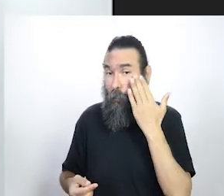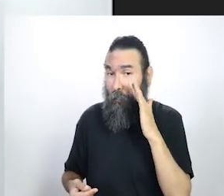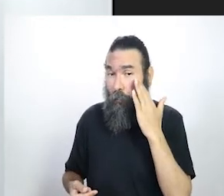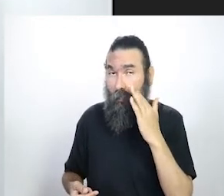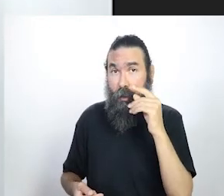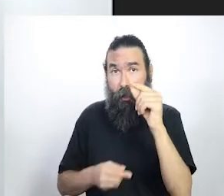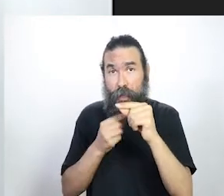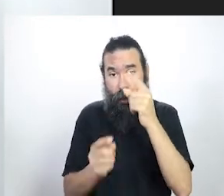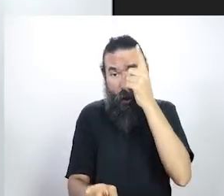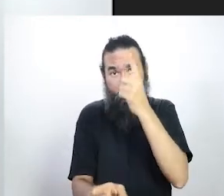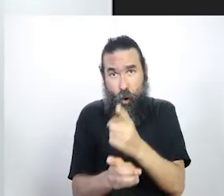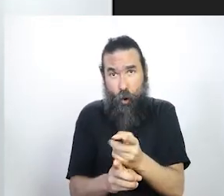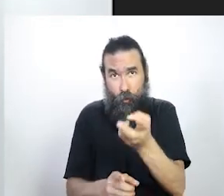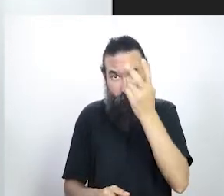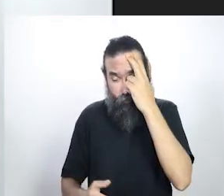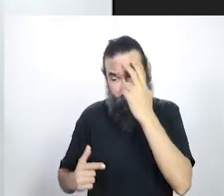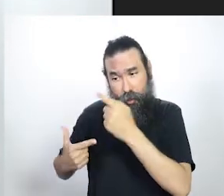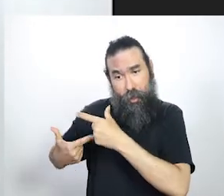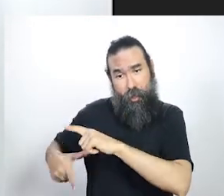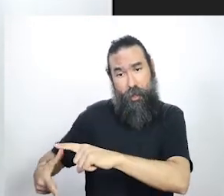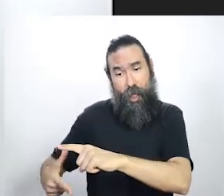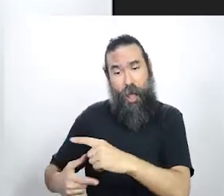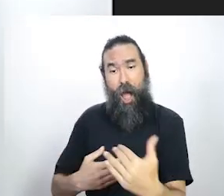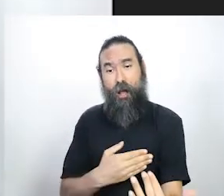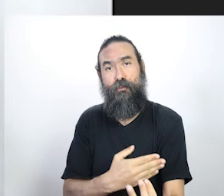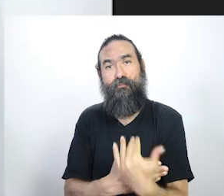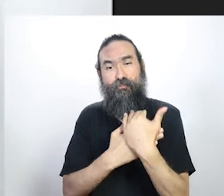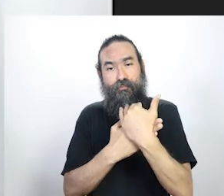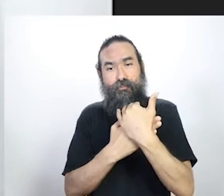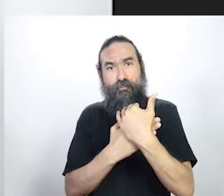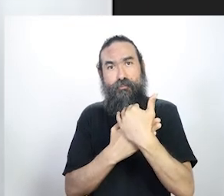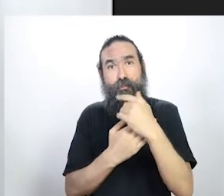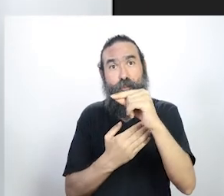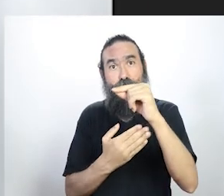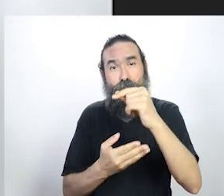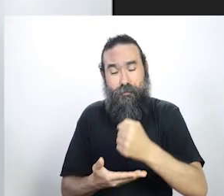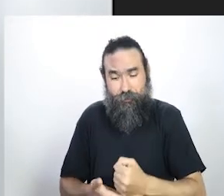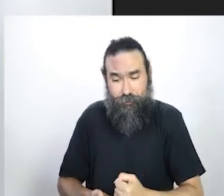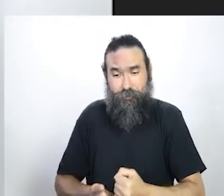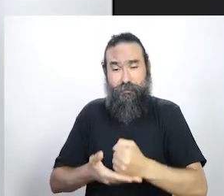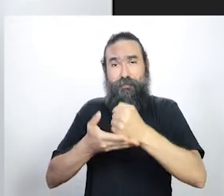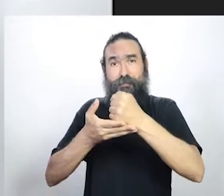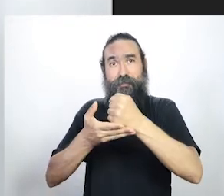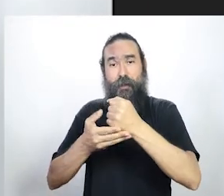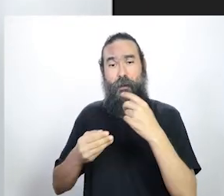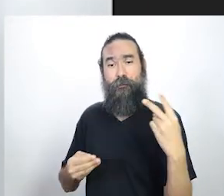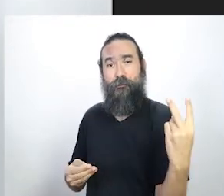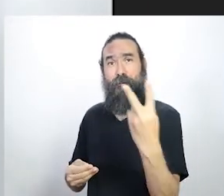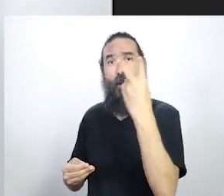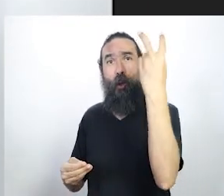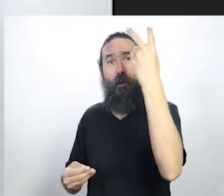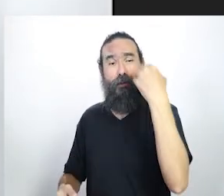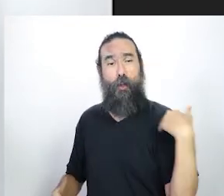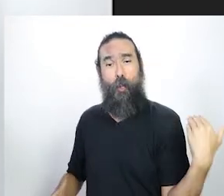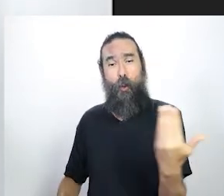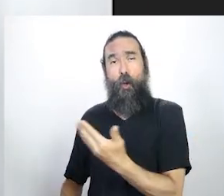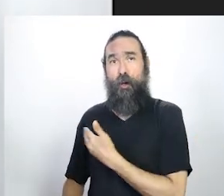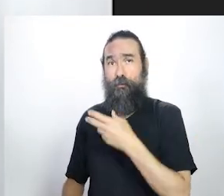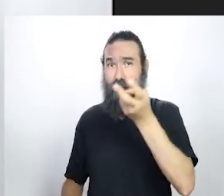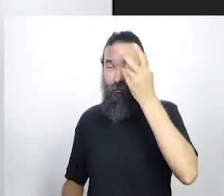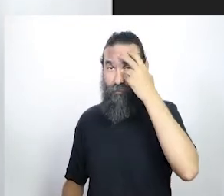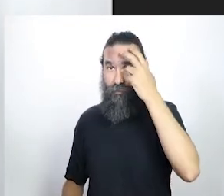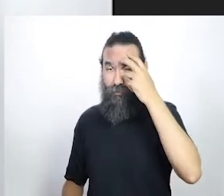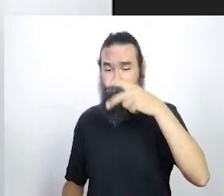Tradicionais trouxe essa visibilidade para o povo Kalunga. Quando você fala da questão